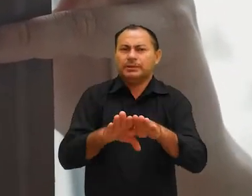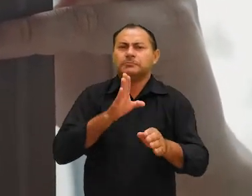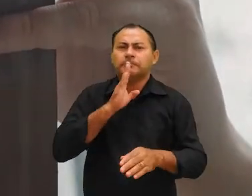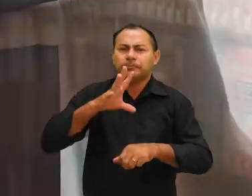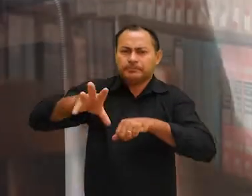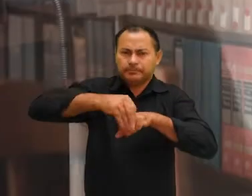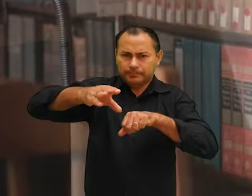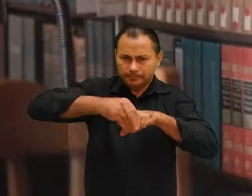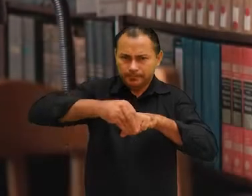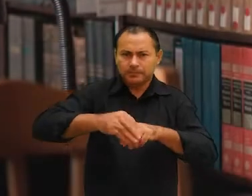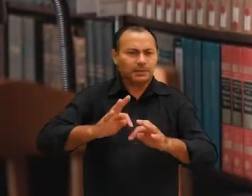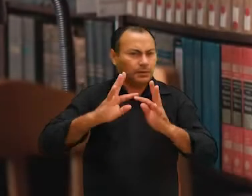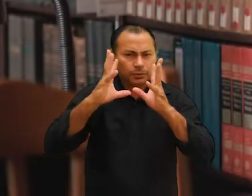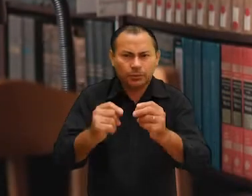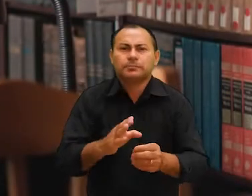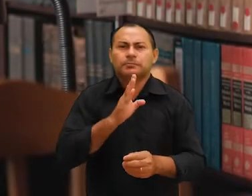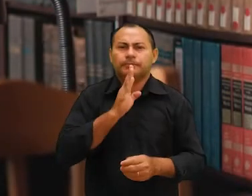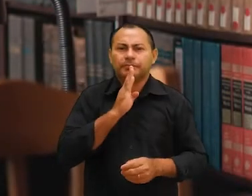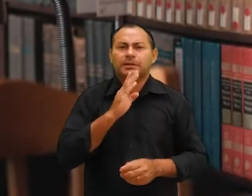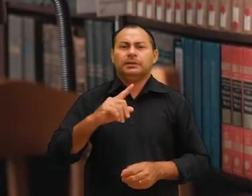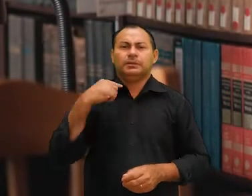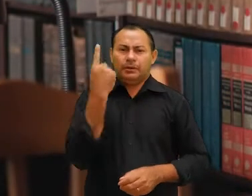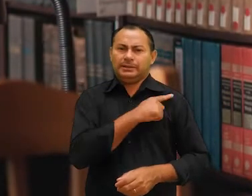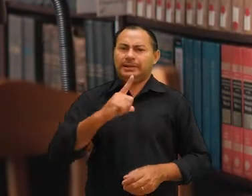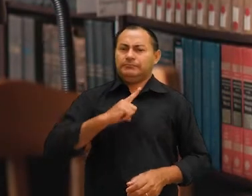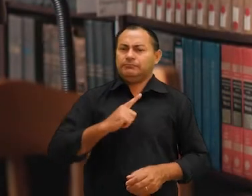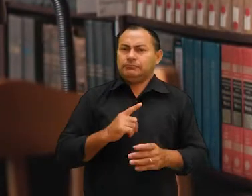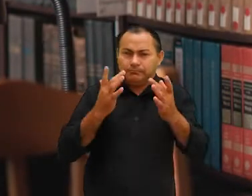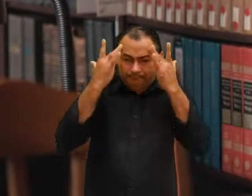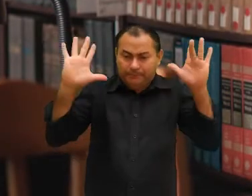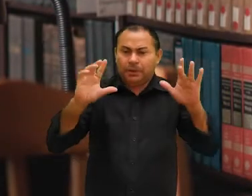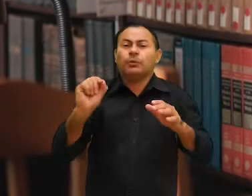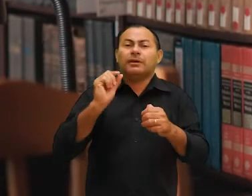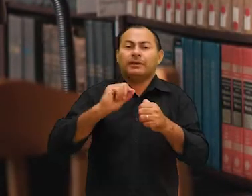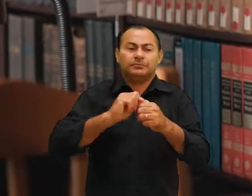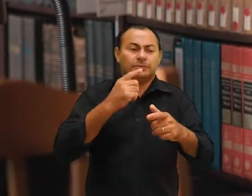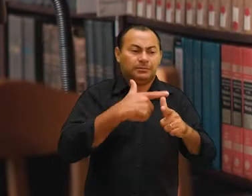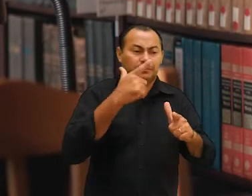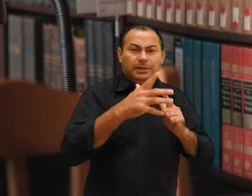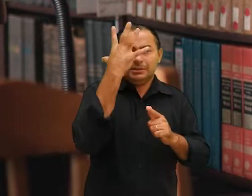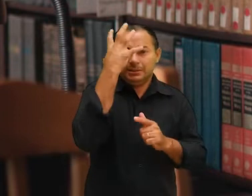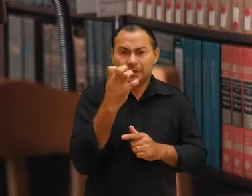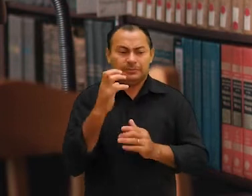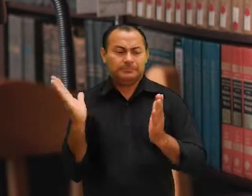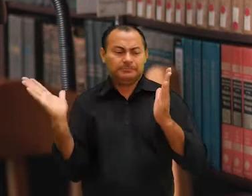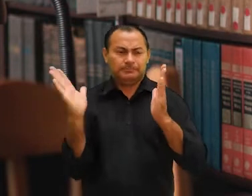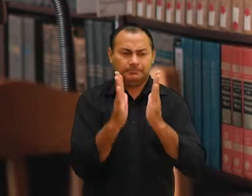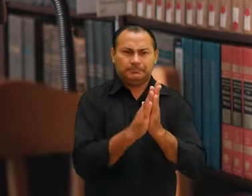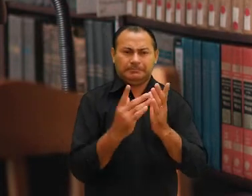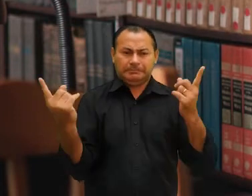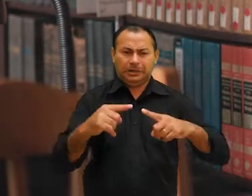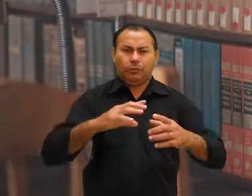adquirido mesmo com todo o conhecimento que temos não sabemos o que fazer com os problemas sérios que